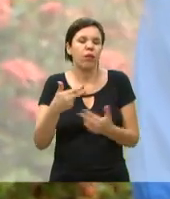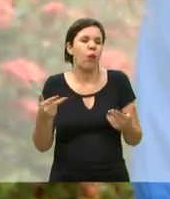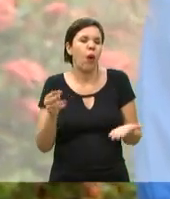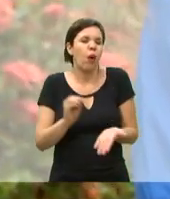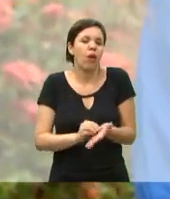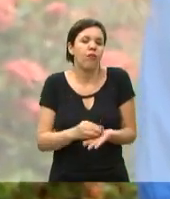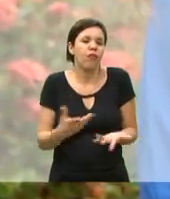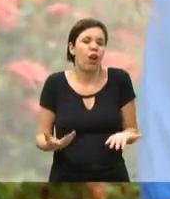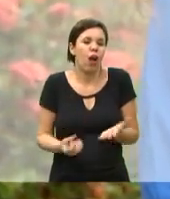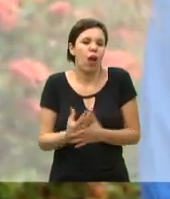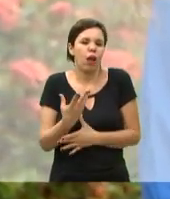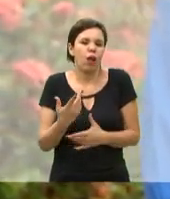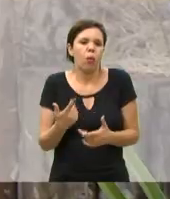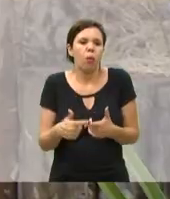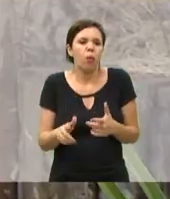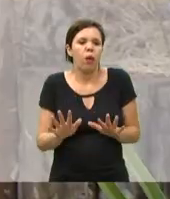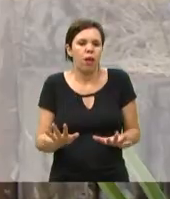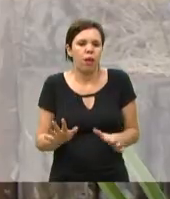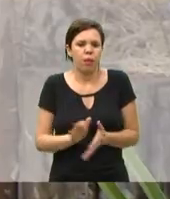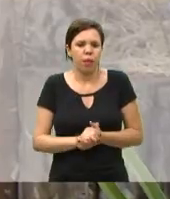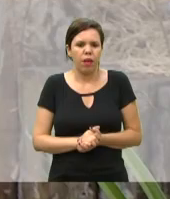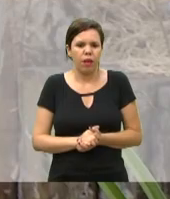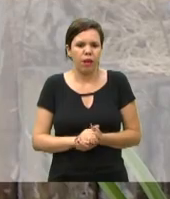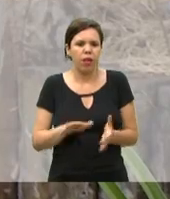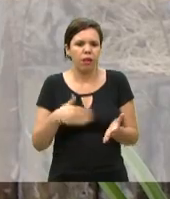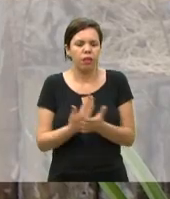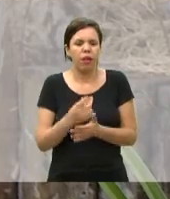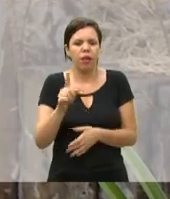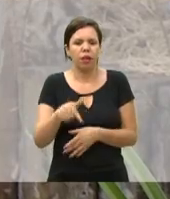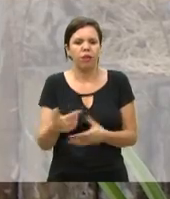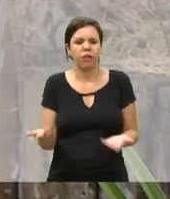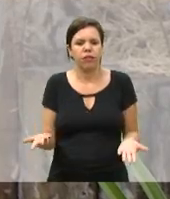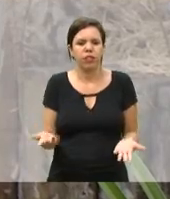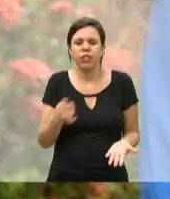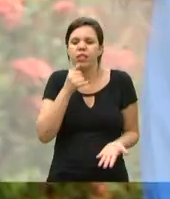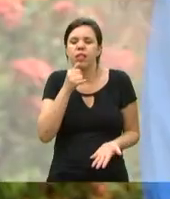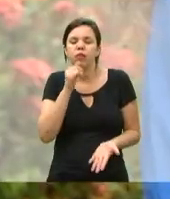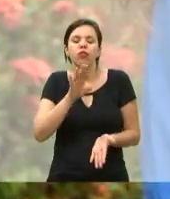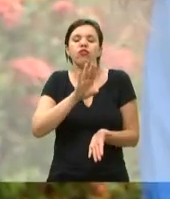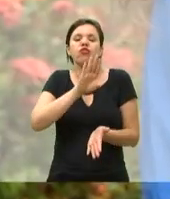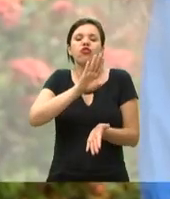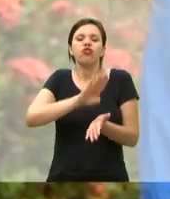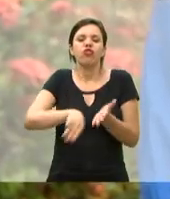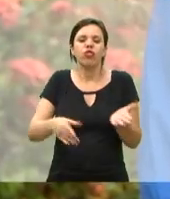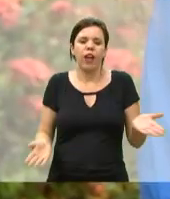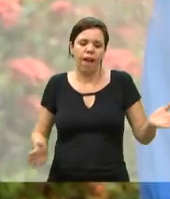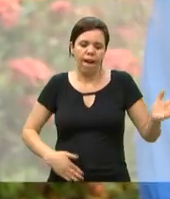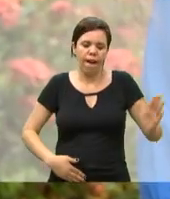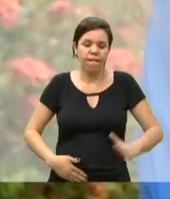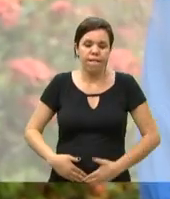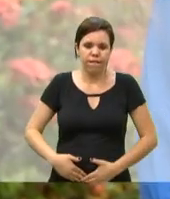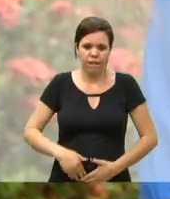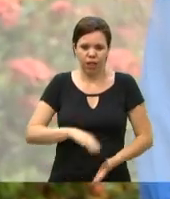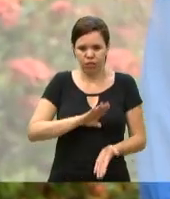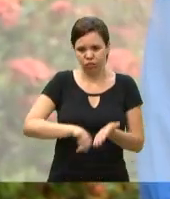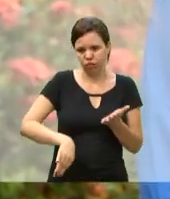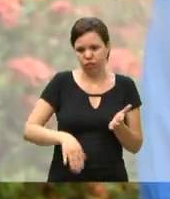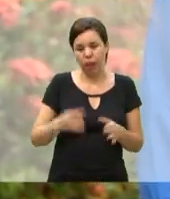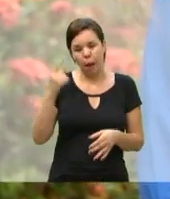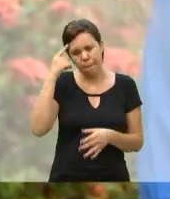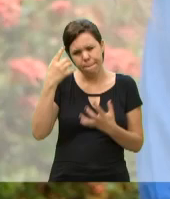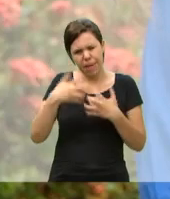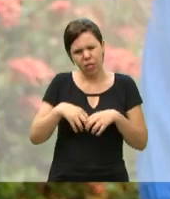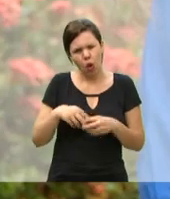né, como que isso vai ser feito? Até isso, no, né? Até isso a gente tem... Sim, temos que pensar